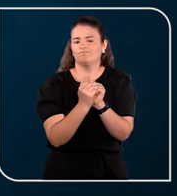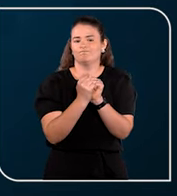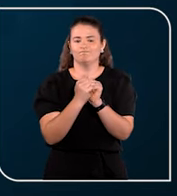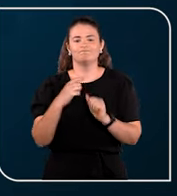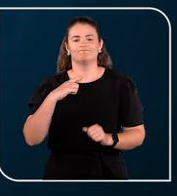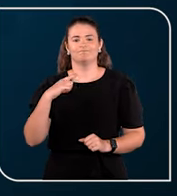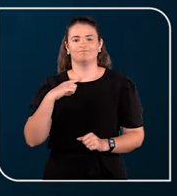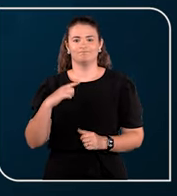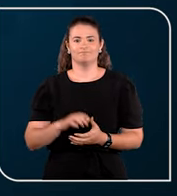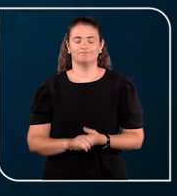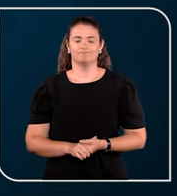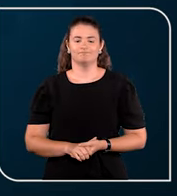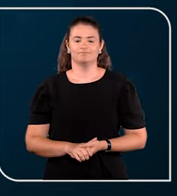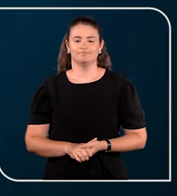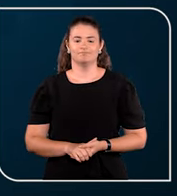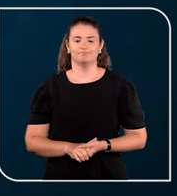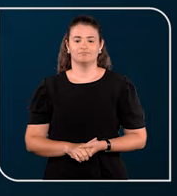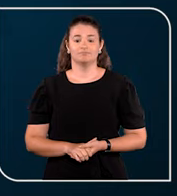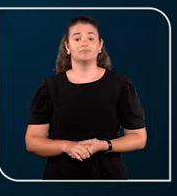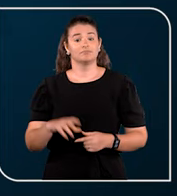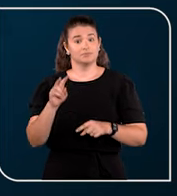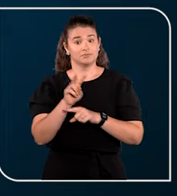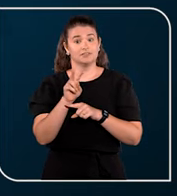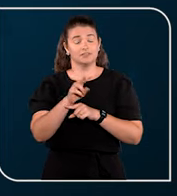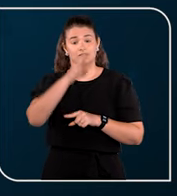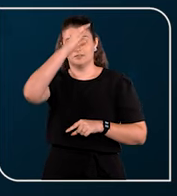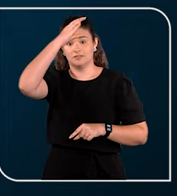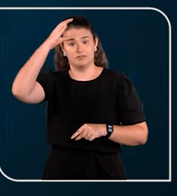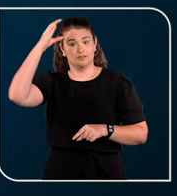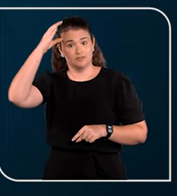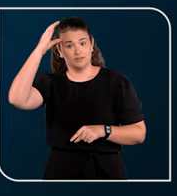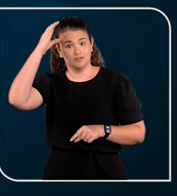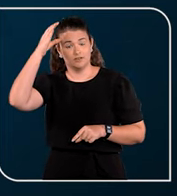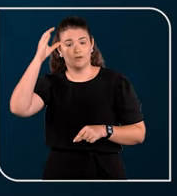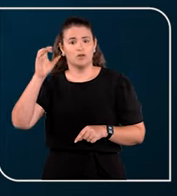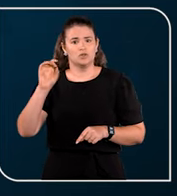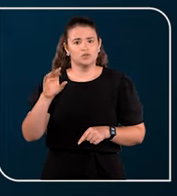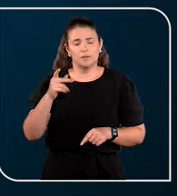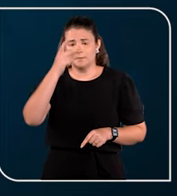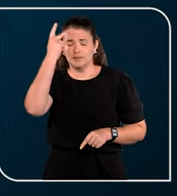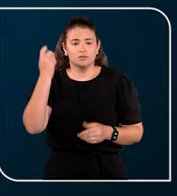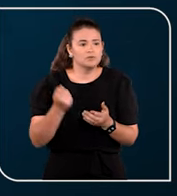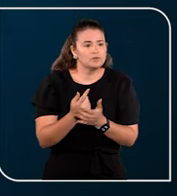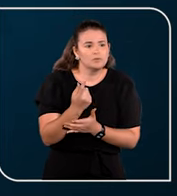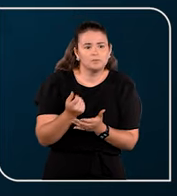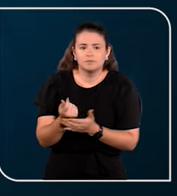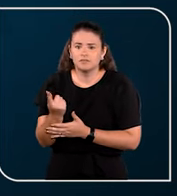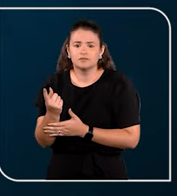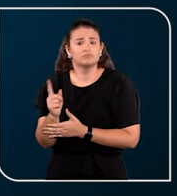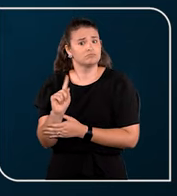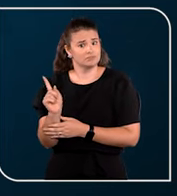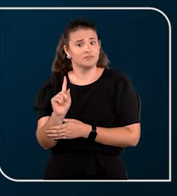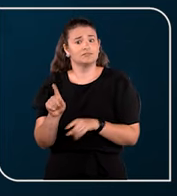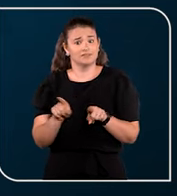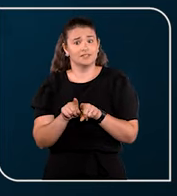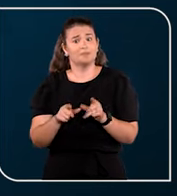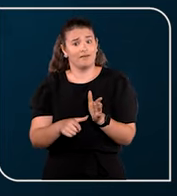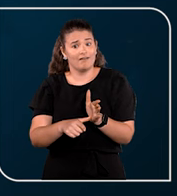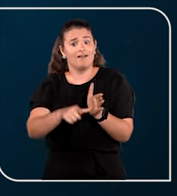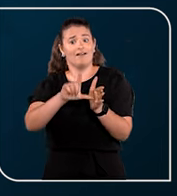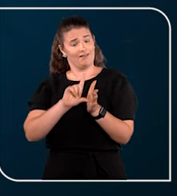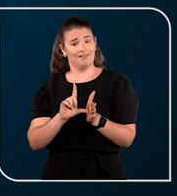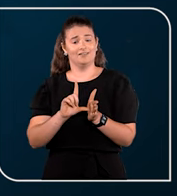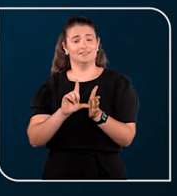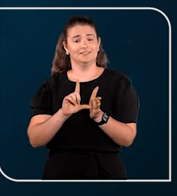deles. A proteção ao consumidor não acontece só quando alguém está comprando alguma coisa. Ela está presente também